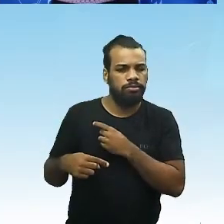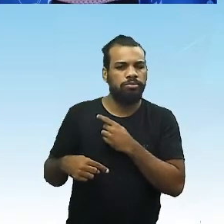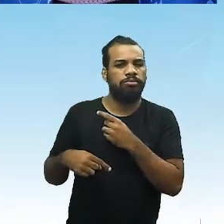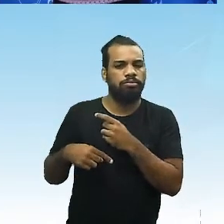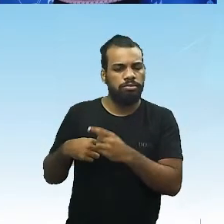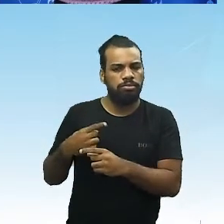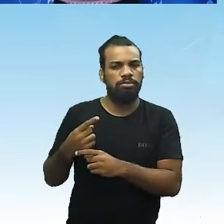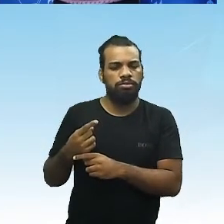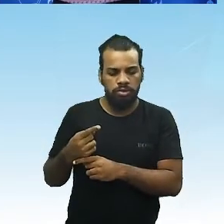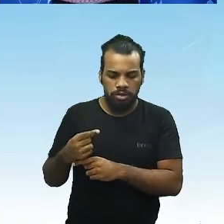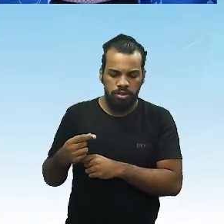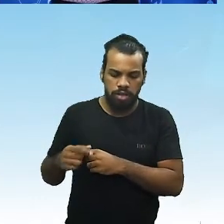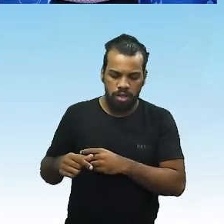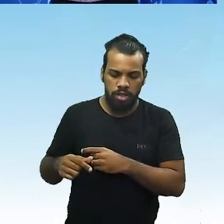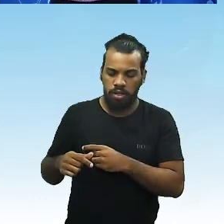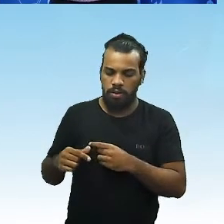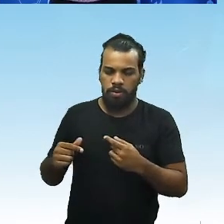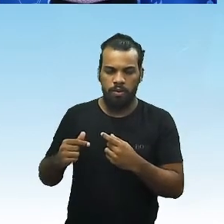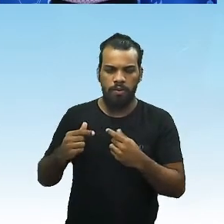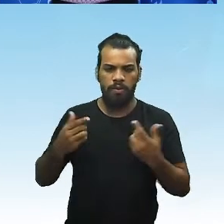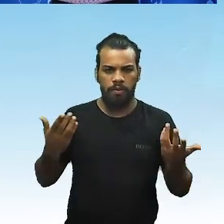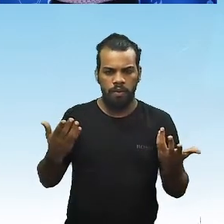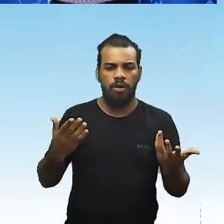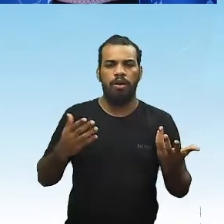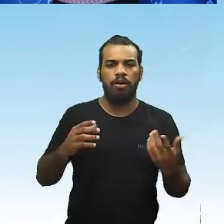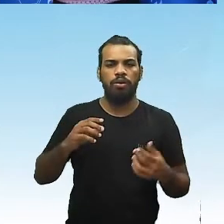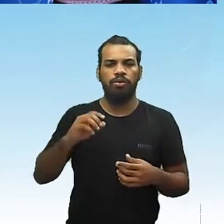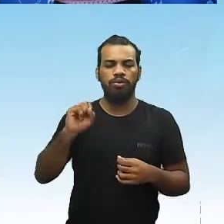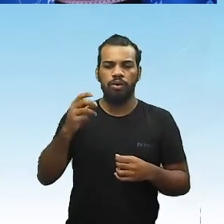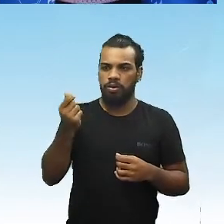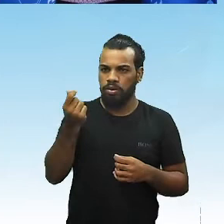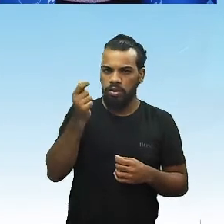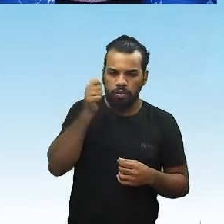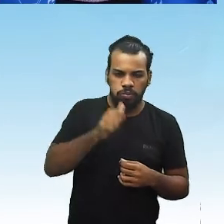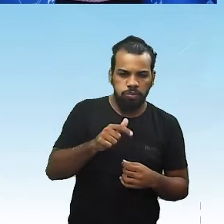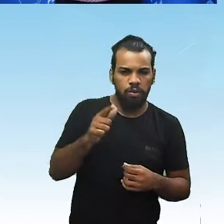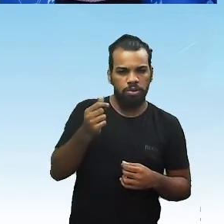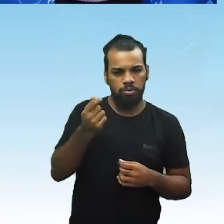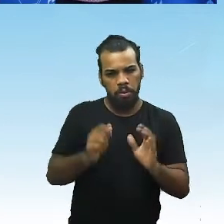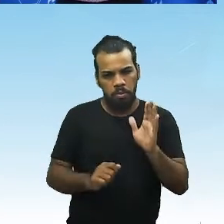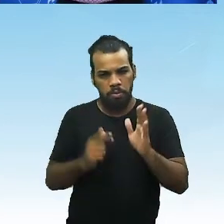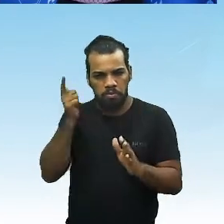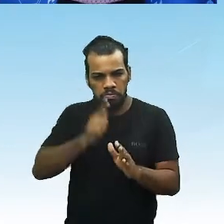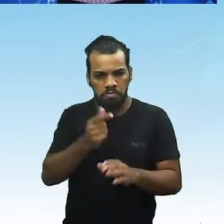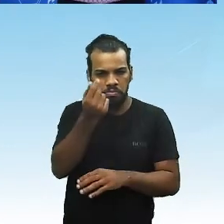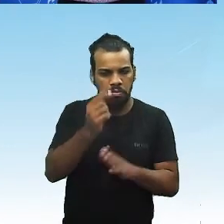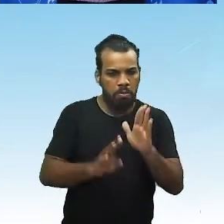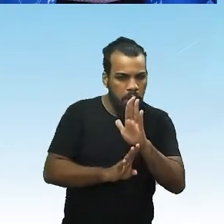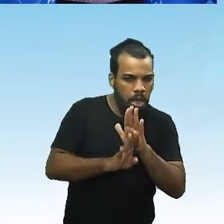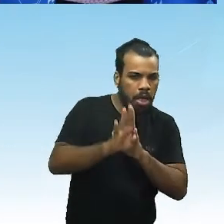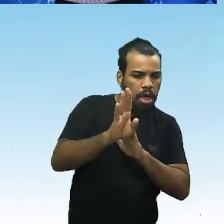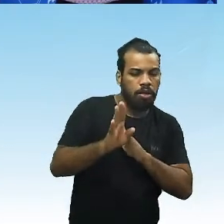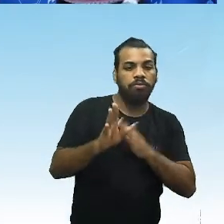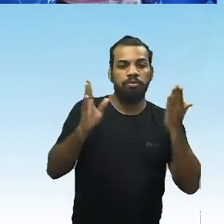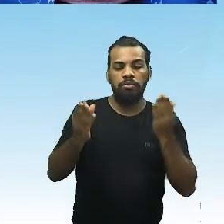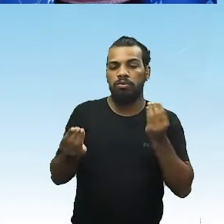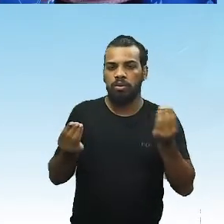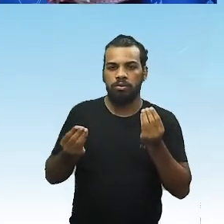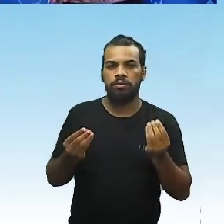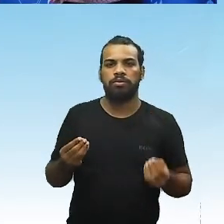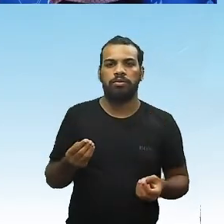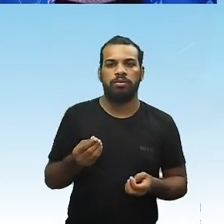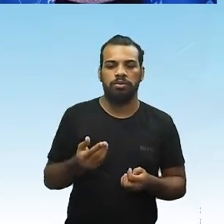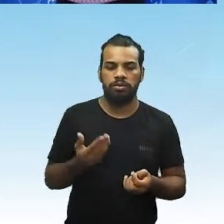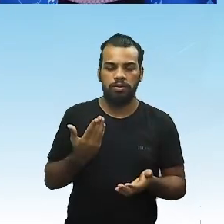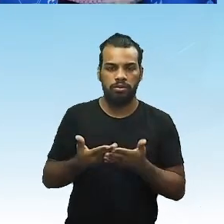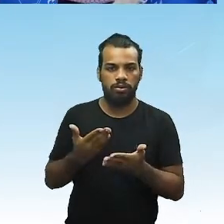do show business, né, era um grande nicho para ganhar dinheiro, para fazer sucesso, então começou-se a especializar. Então, os atores começaram a estudar